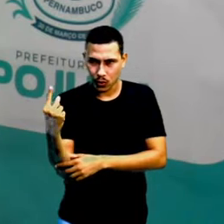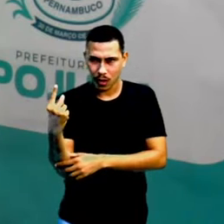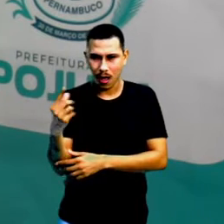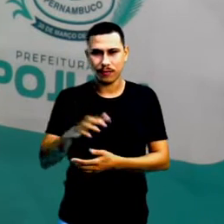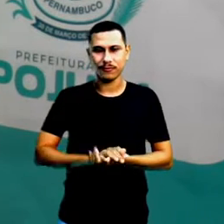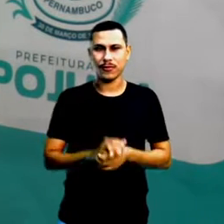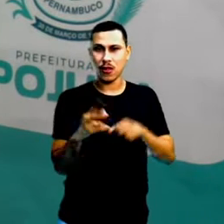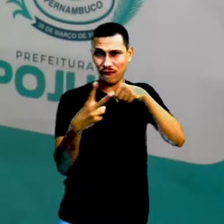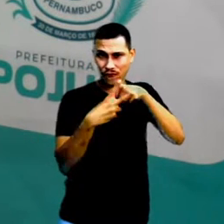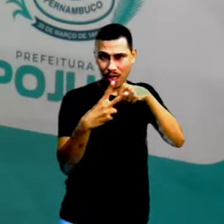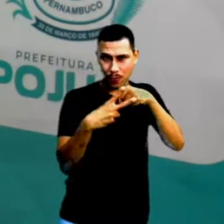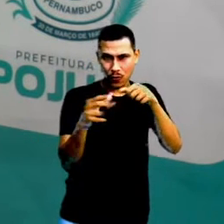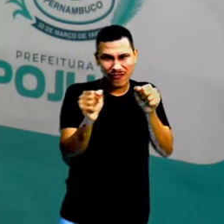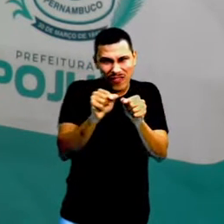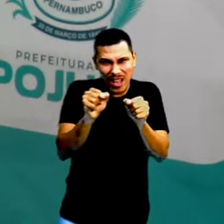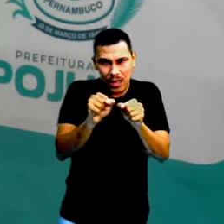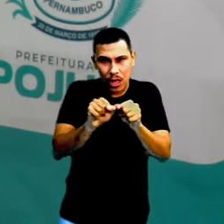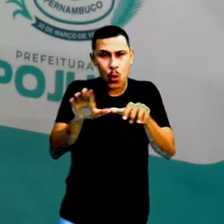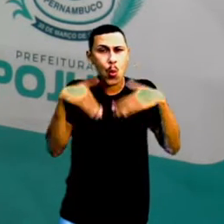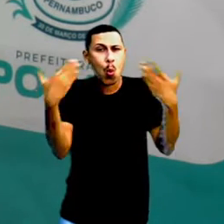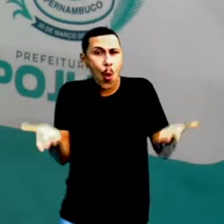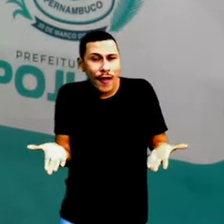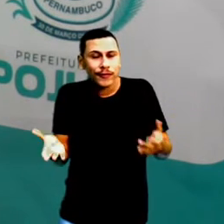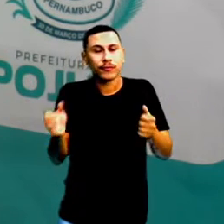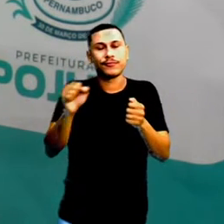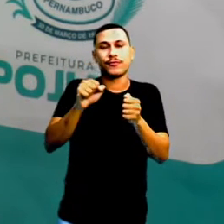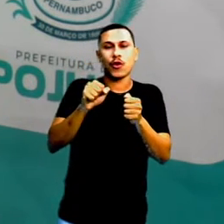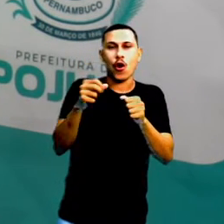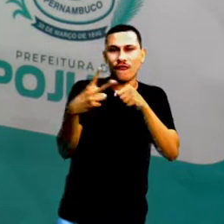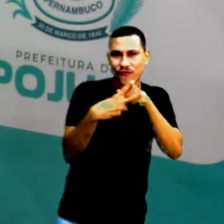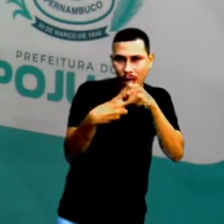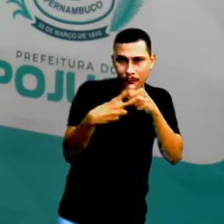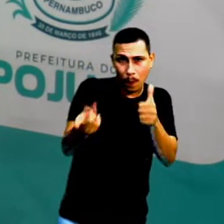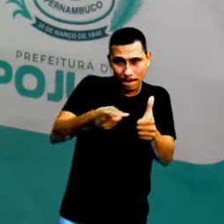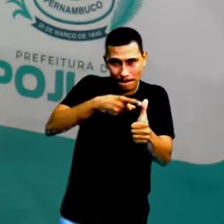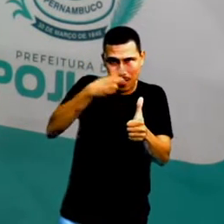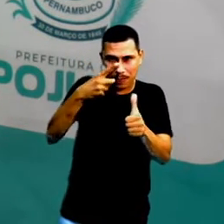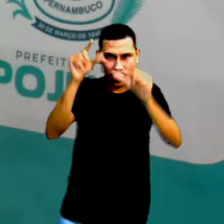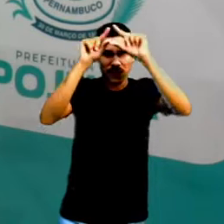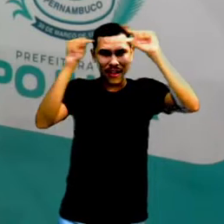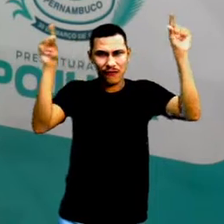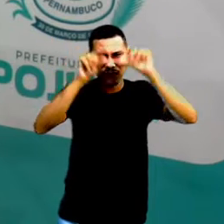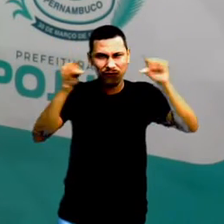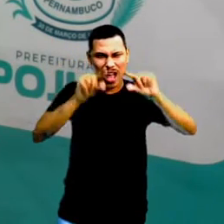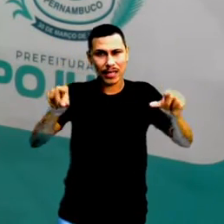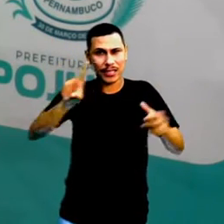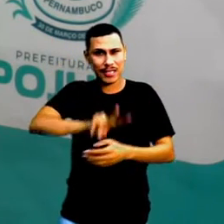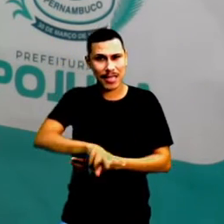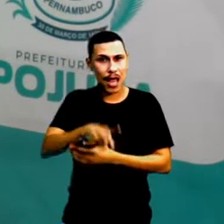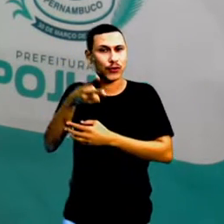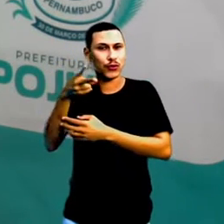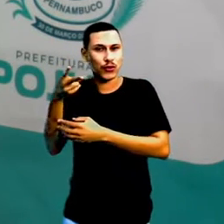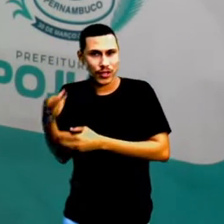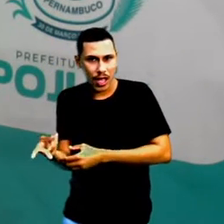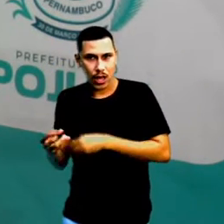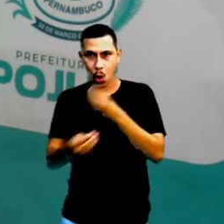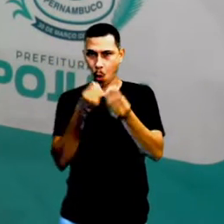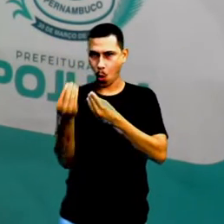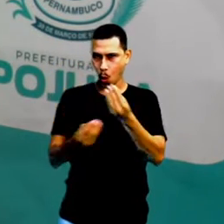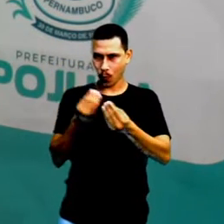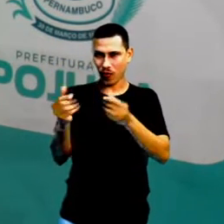do, quando ele for o verbo principal da frase, ele vai ser traduzido como